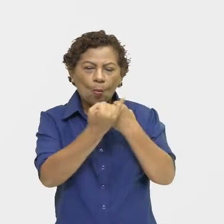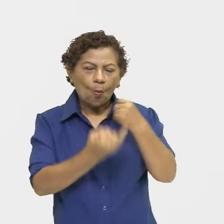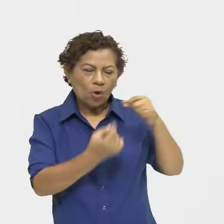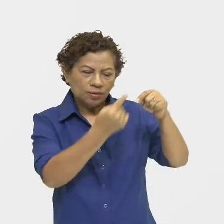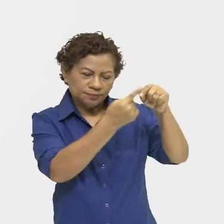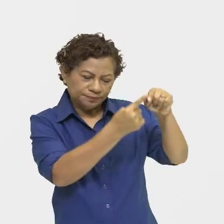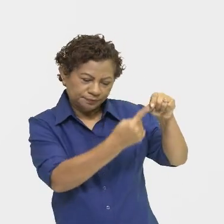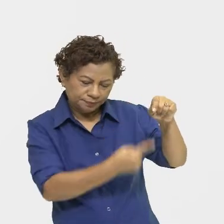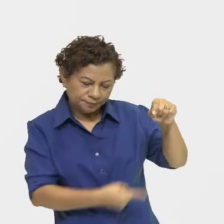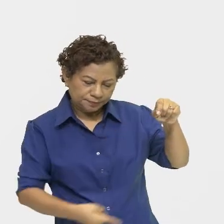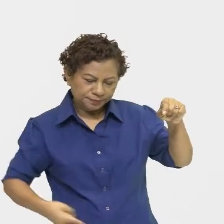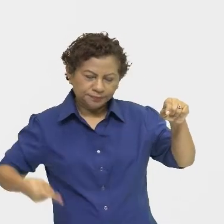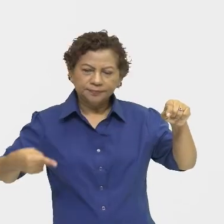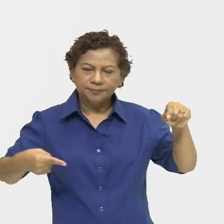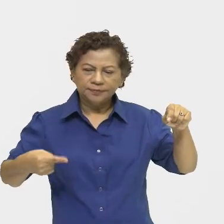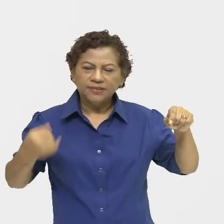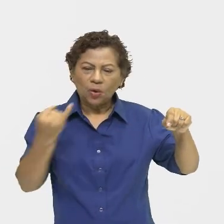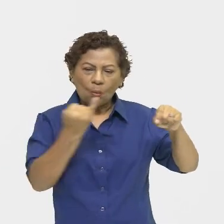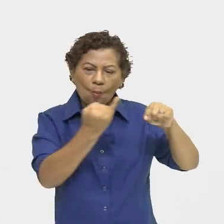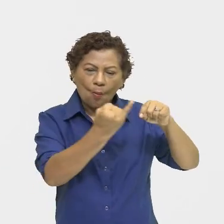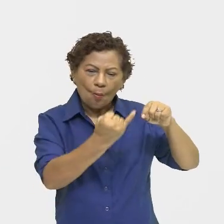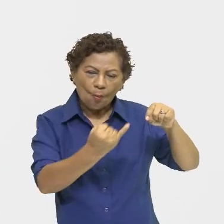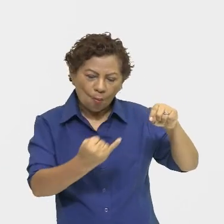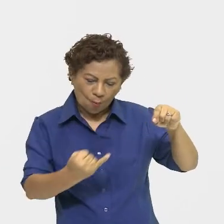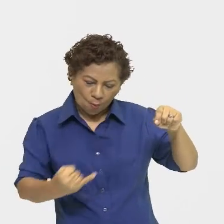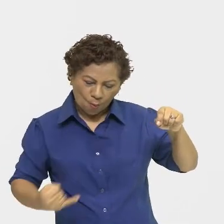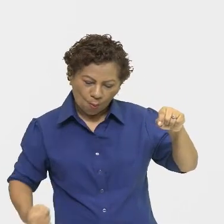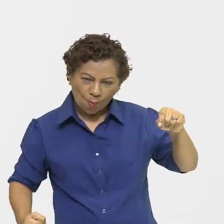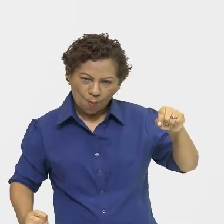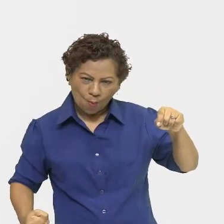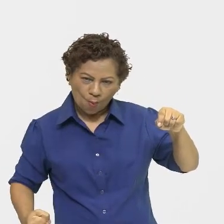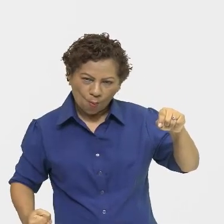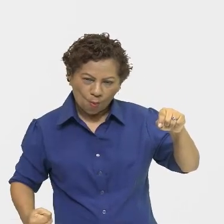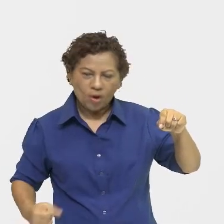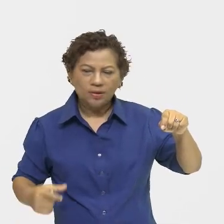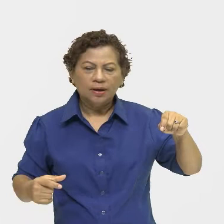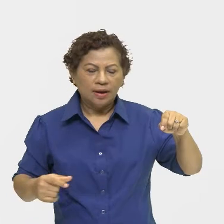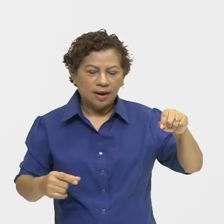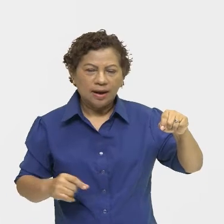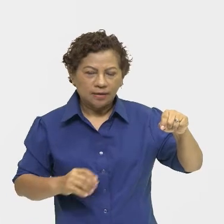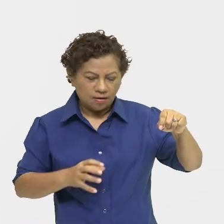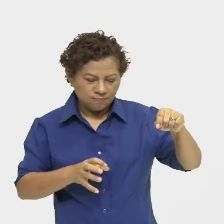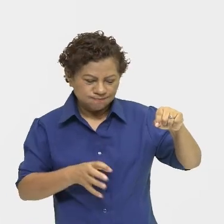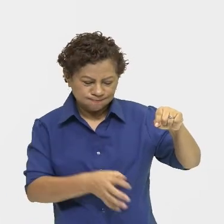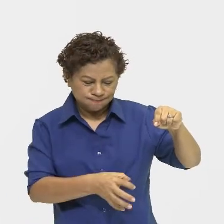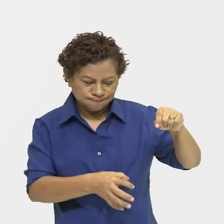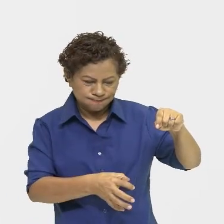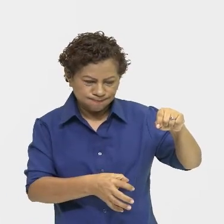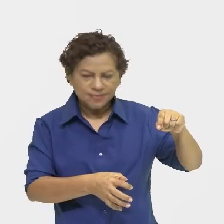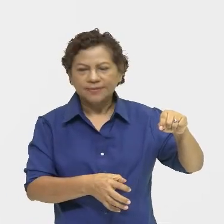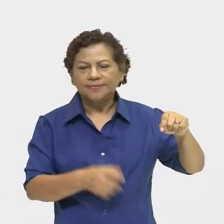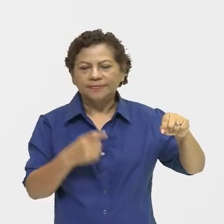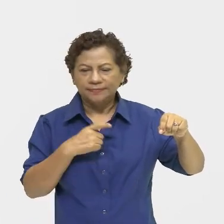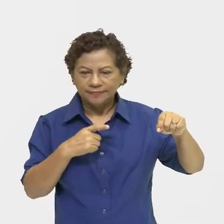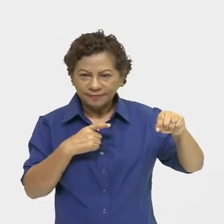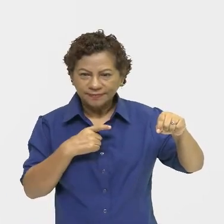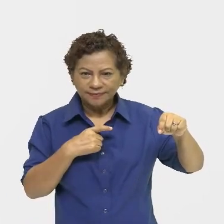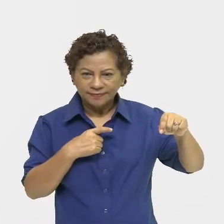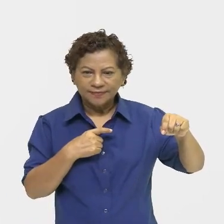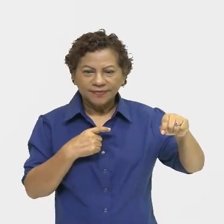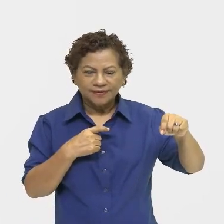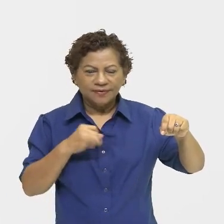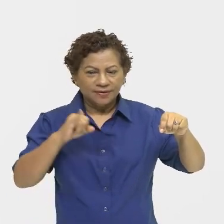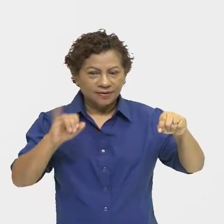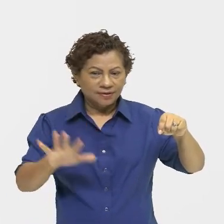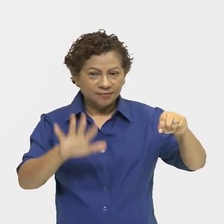na capoeira. O berimbau que dá lá o ritmo na capoeira, né? É um arco feito com uma vara de madeira, de comprimento aproximado